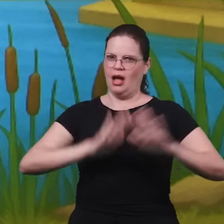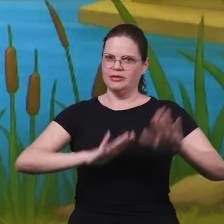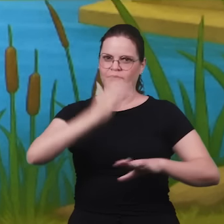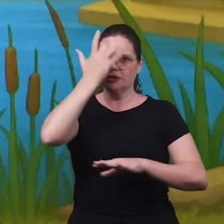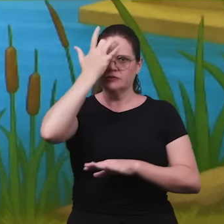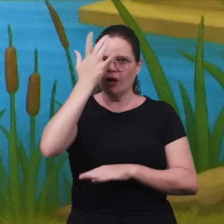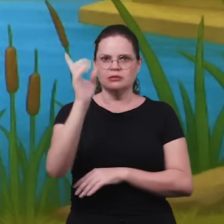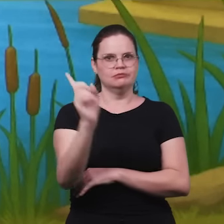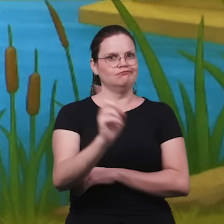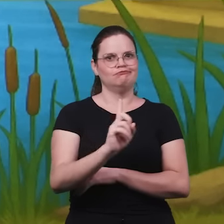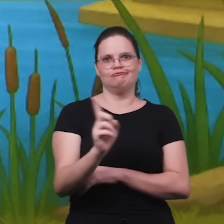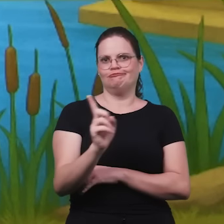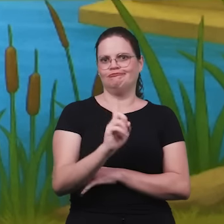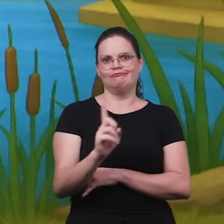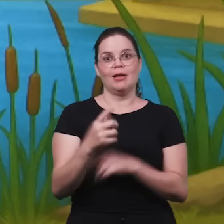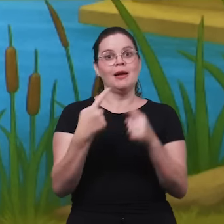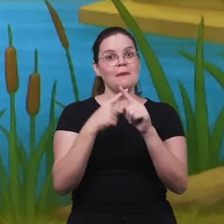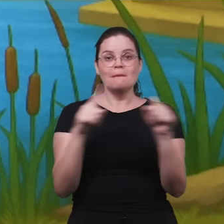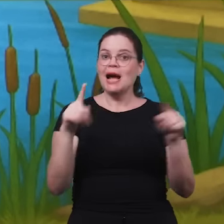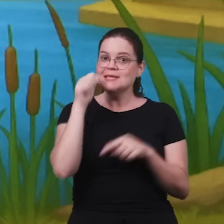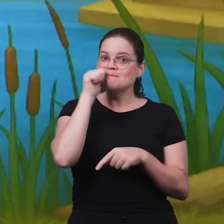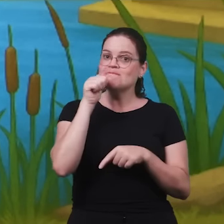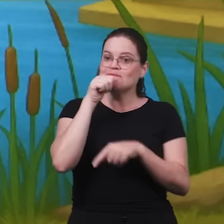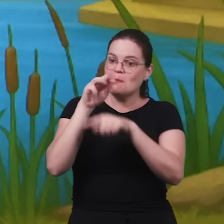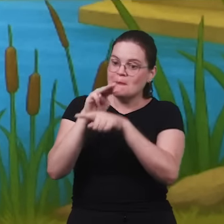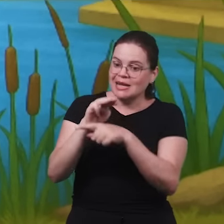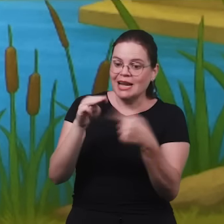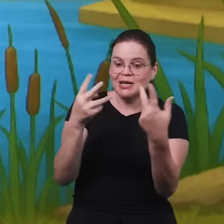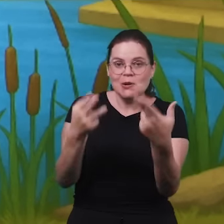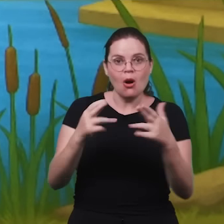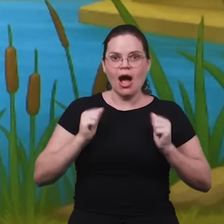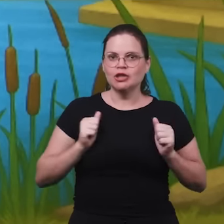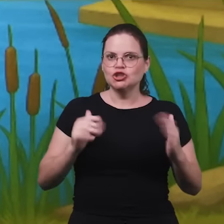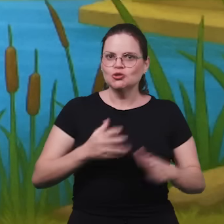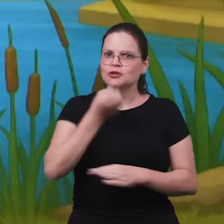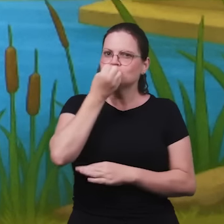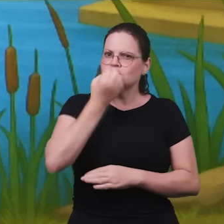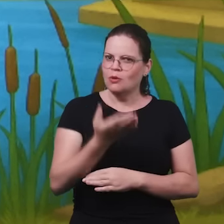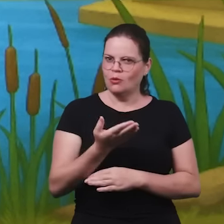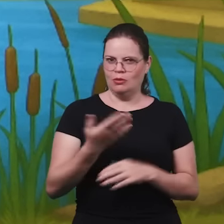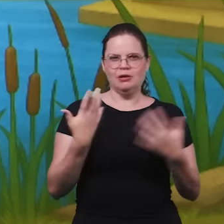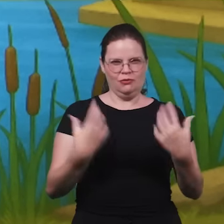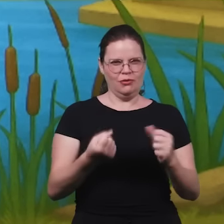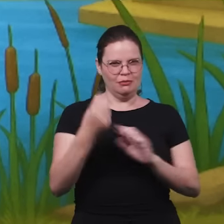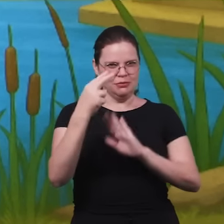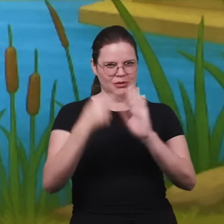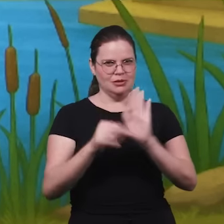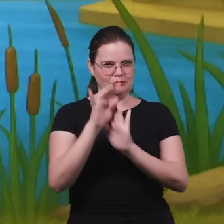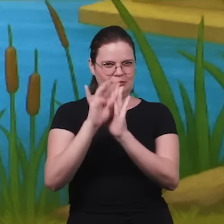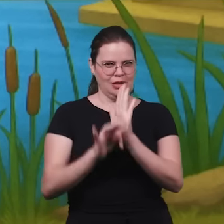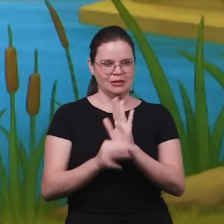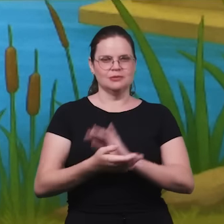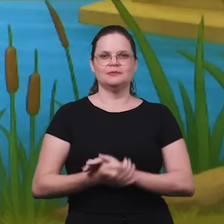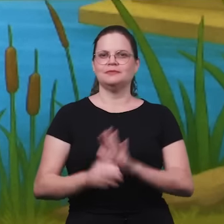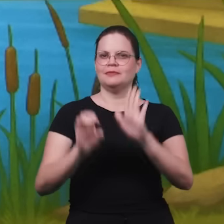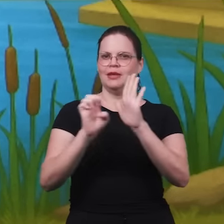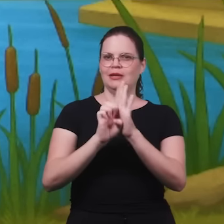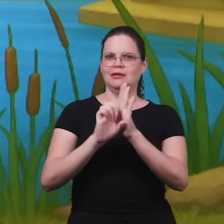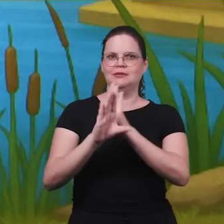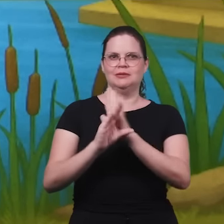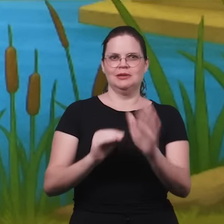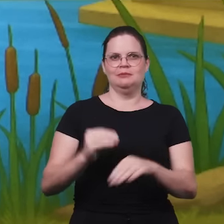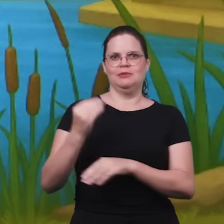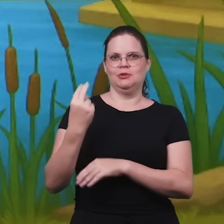fácil. E foi assim que Miriam fez. Vamos ler a palavra de Deus que está em Êxodo,